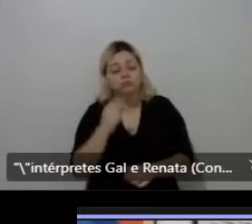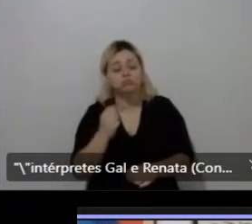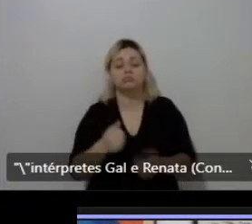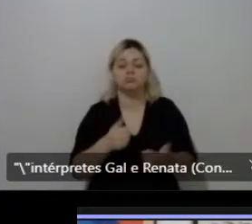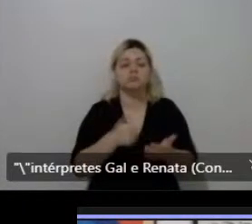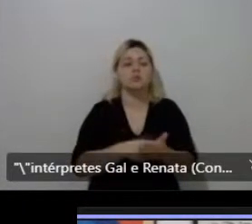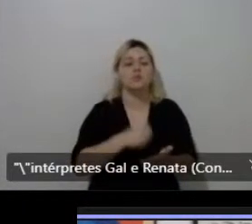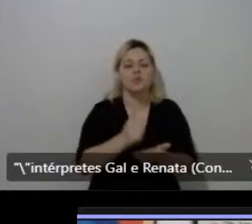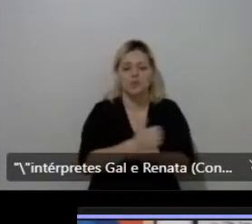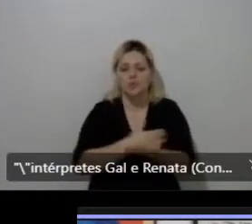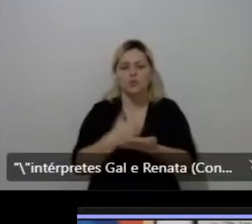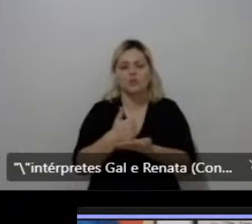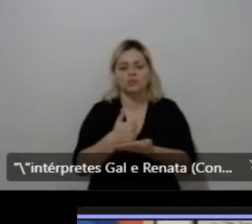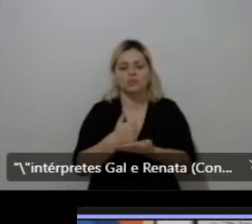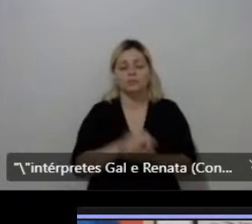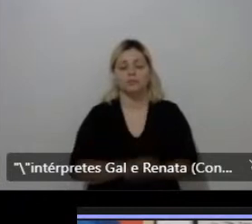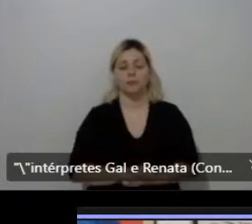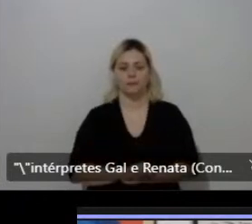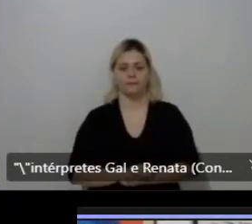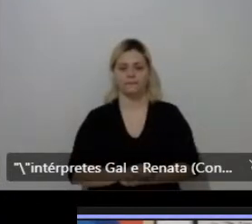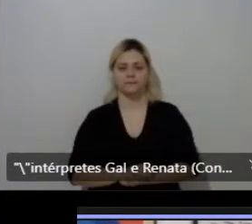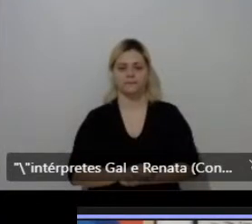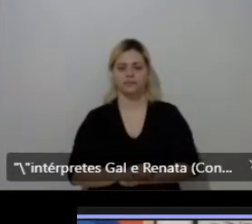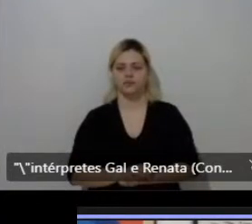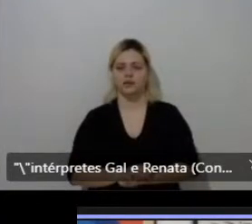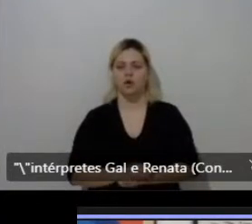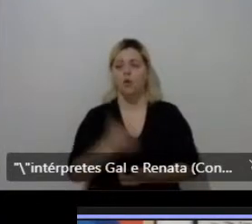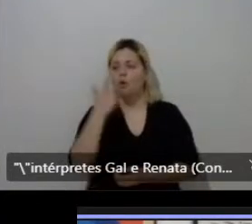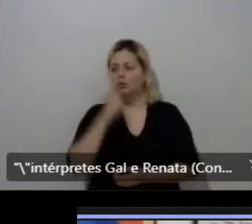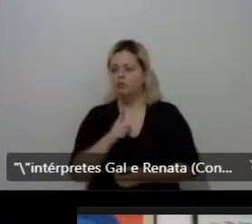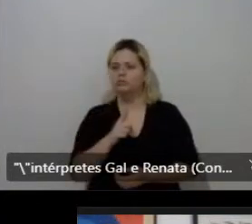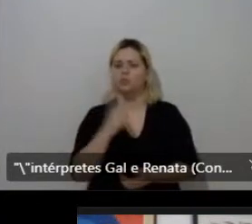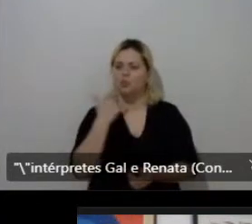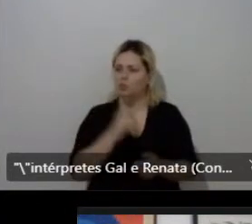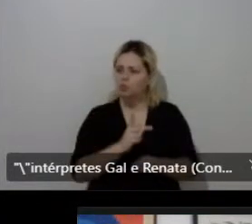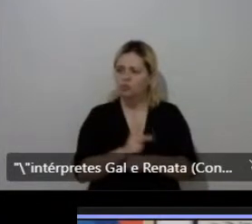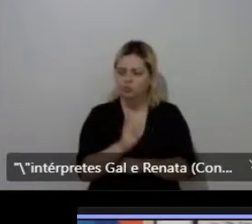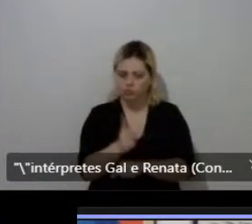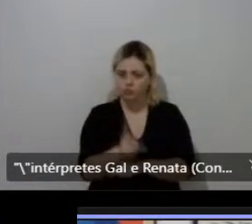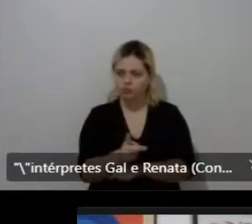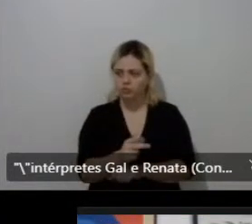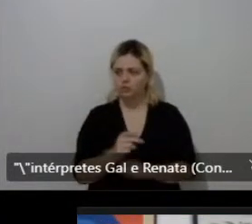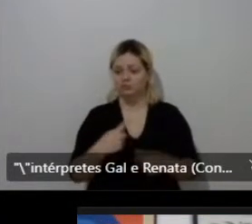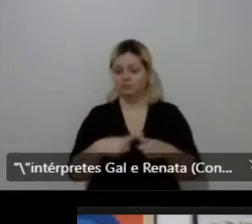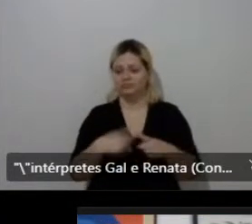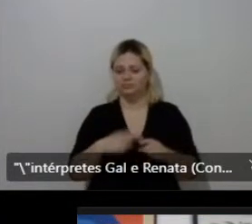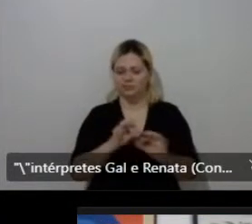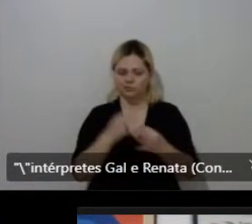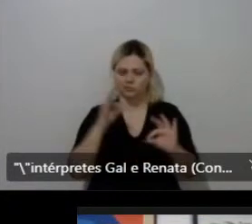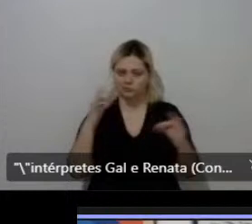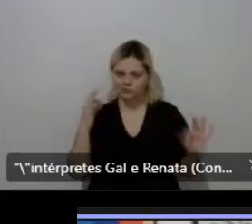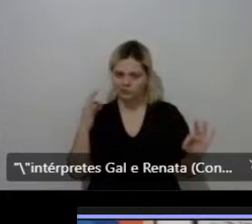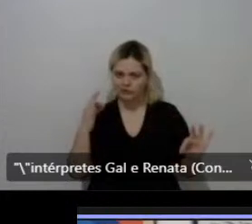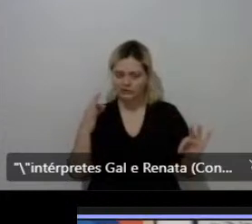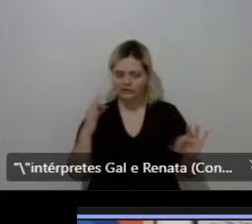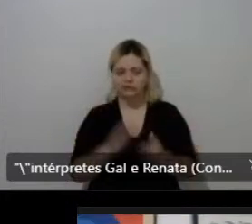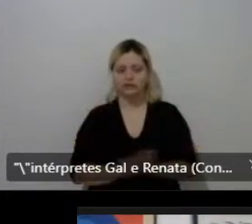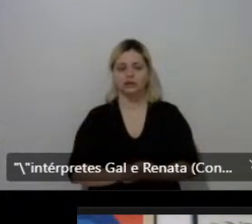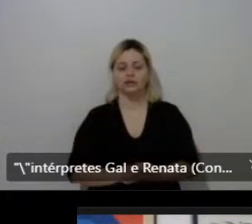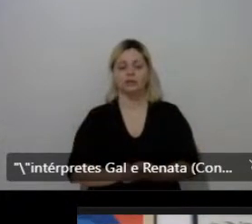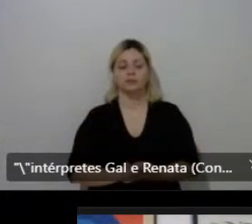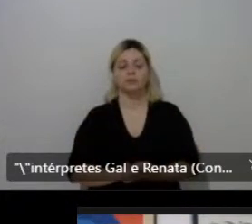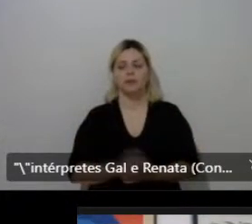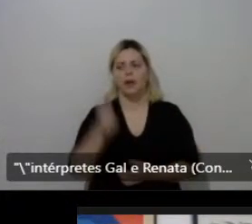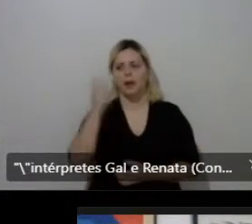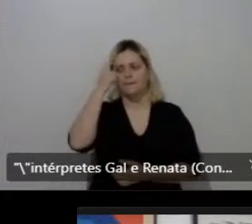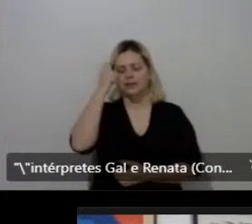afirmativas. Bruno, dá tempo? Estou indo. Fabiana, eu tava aqui pensando em fazer só uma intervençãozinha, só para dizer que